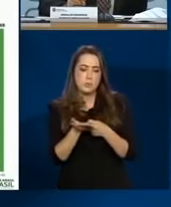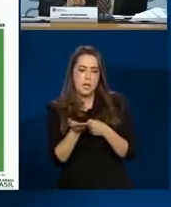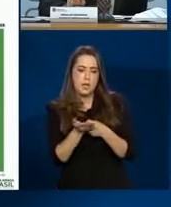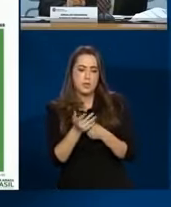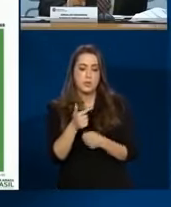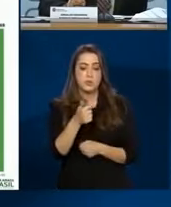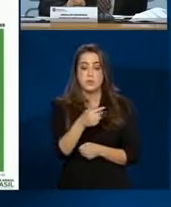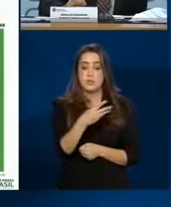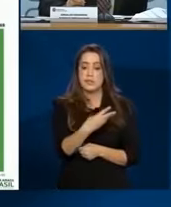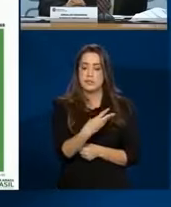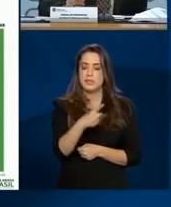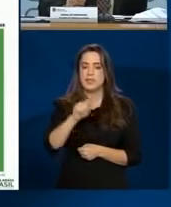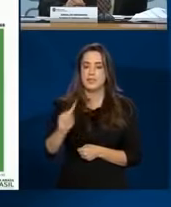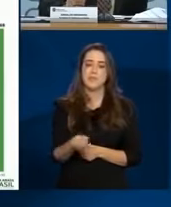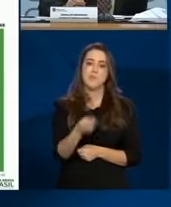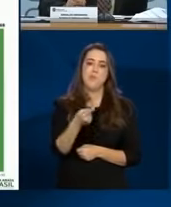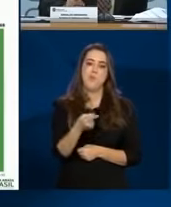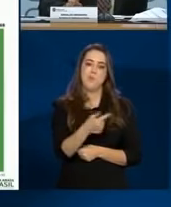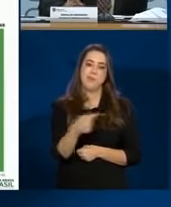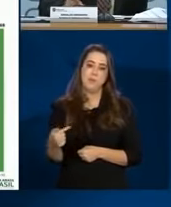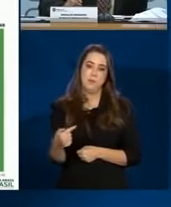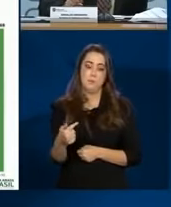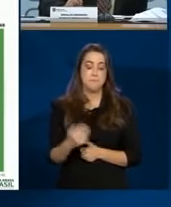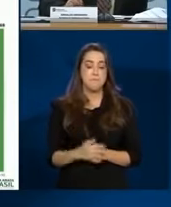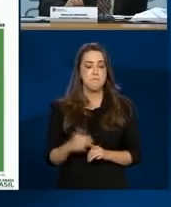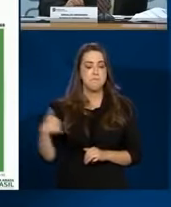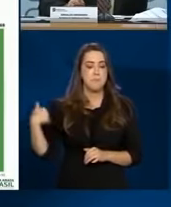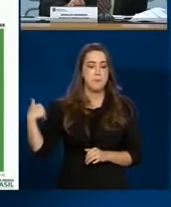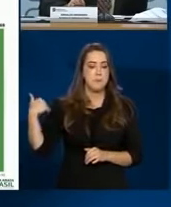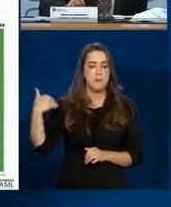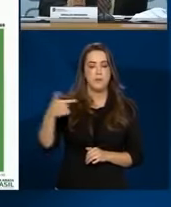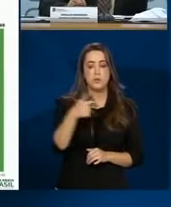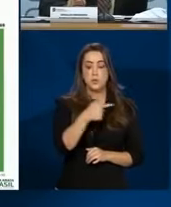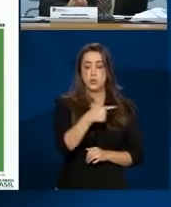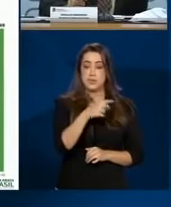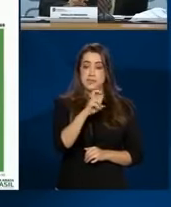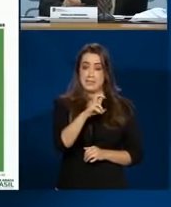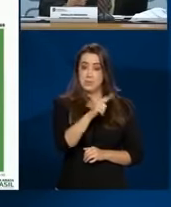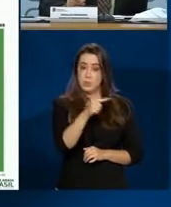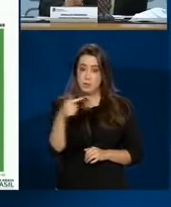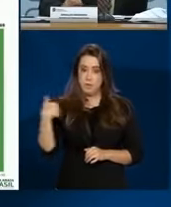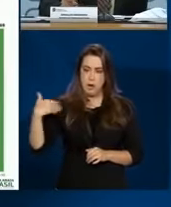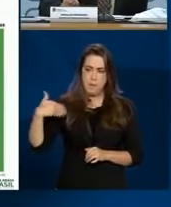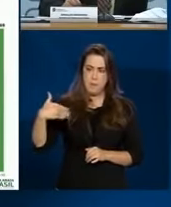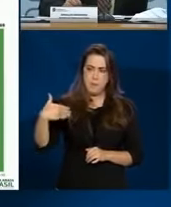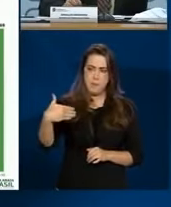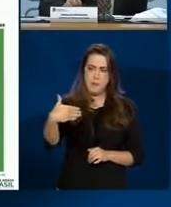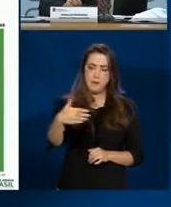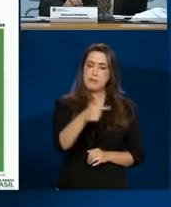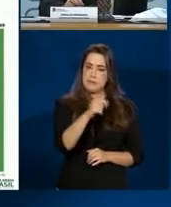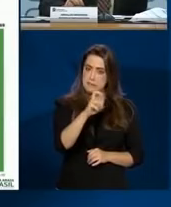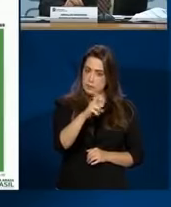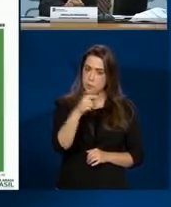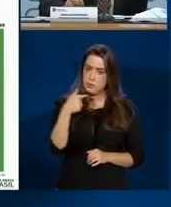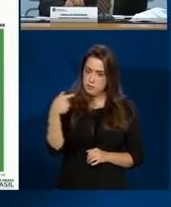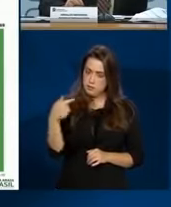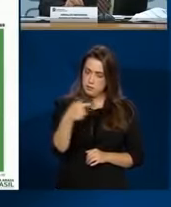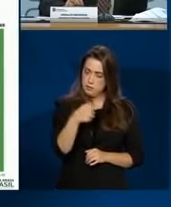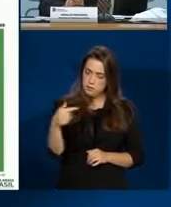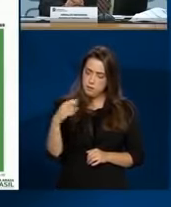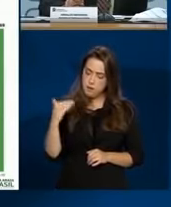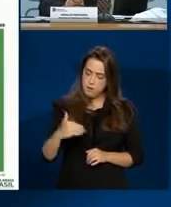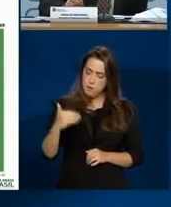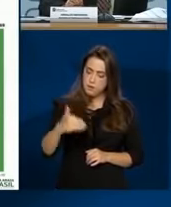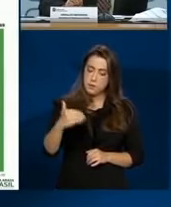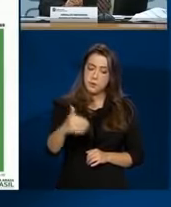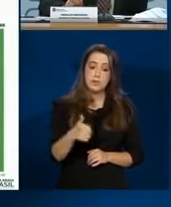73.617 por semana, e nas últimas 5 semanas, a média das últimas 5 semanas é de